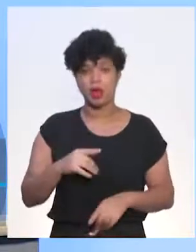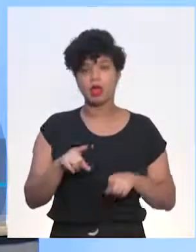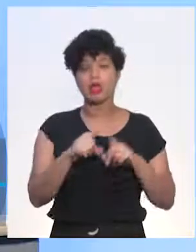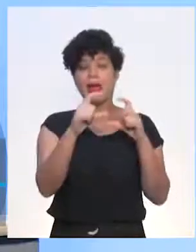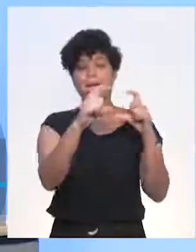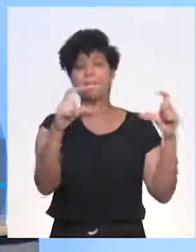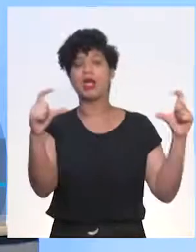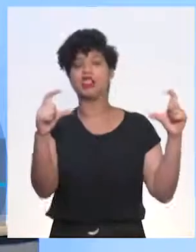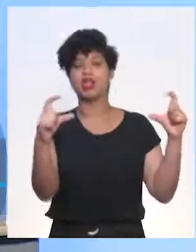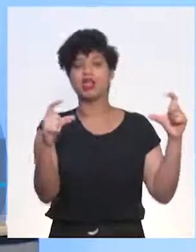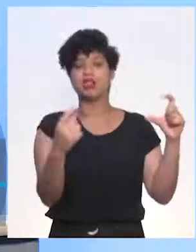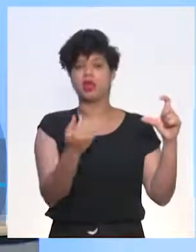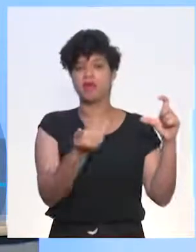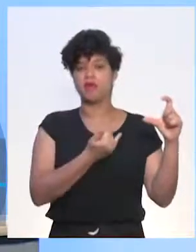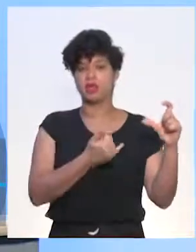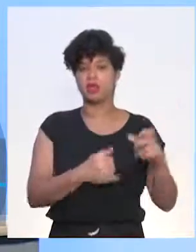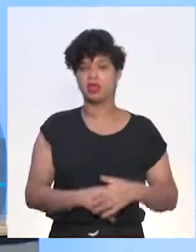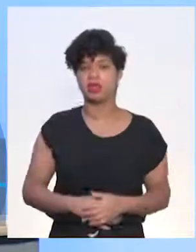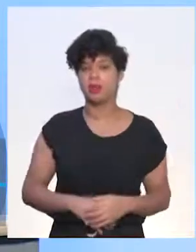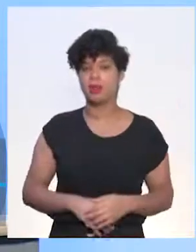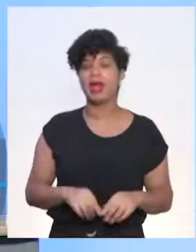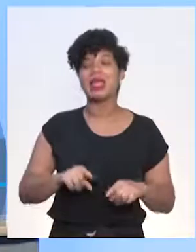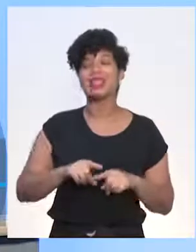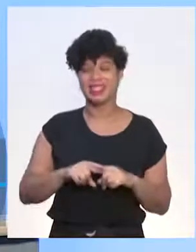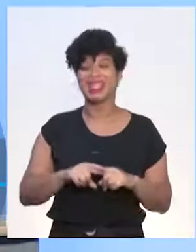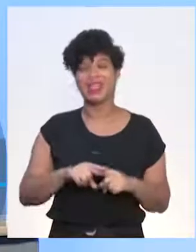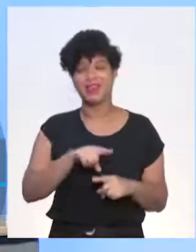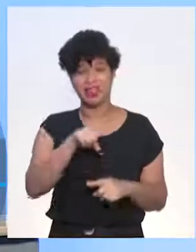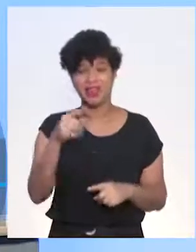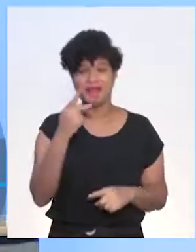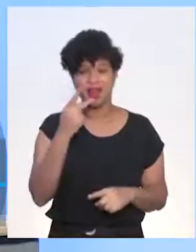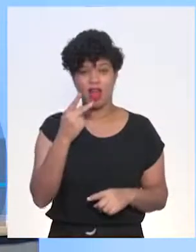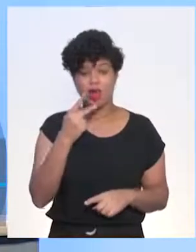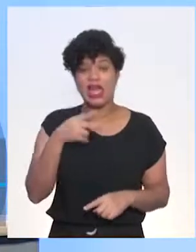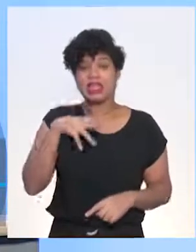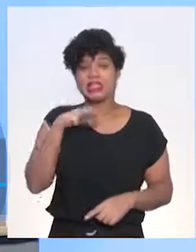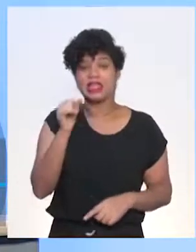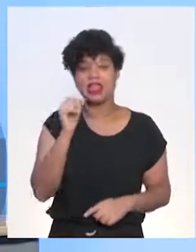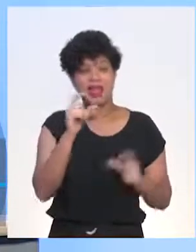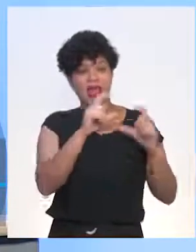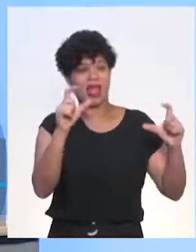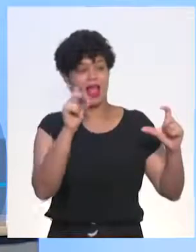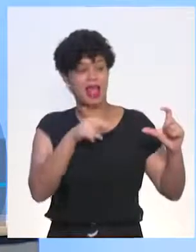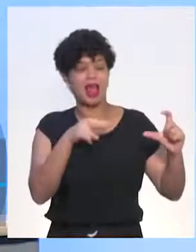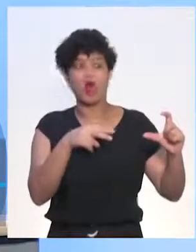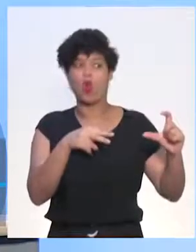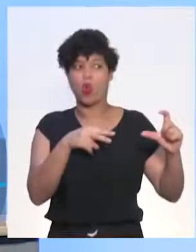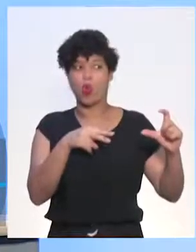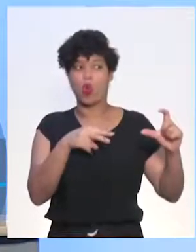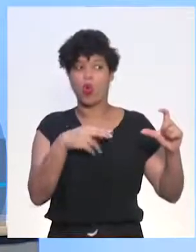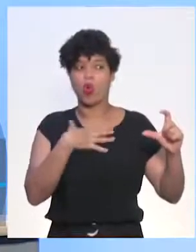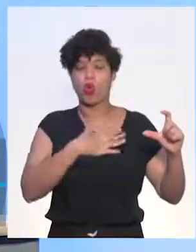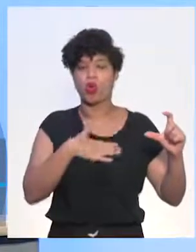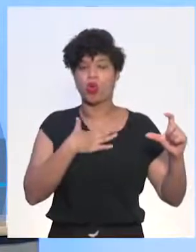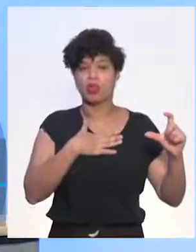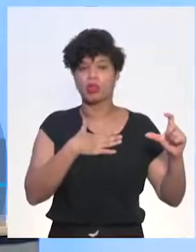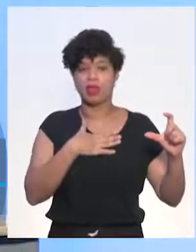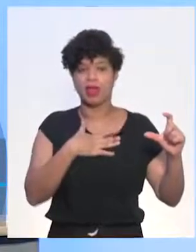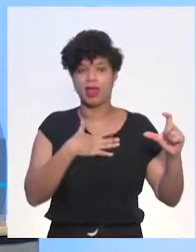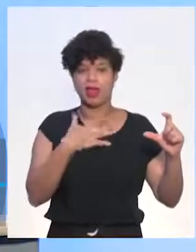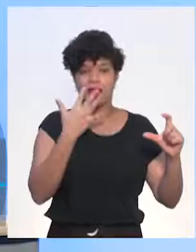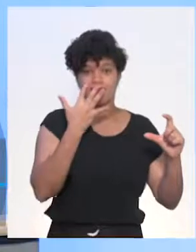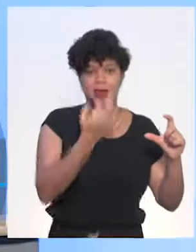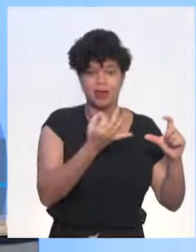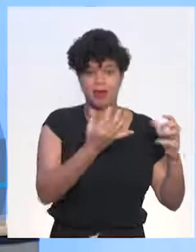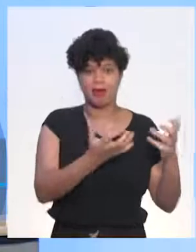hoje. E algum aluno colocou, se ela me chamar a atenção. Então, para chamar a atenção, o que a gente já começa a subentender? Que